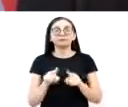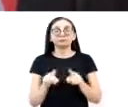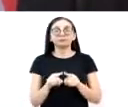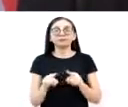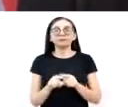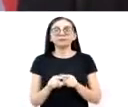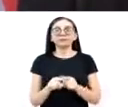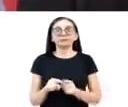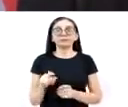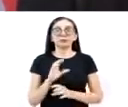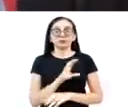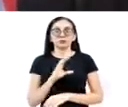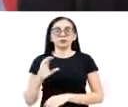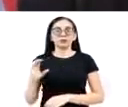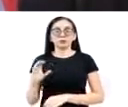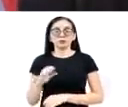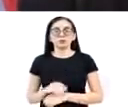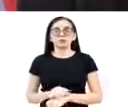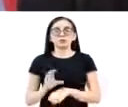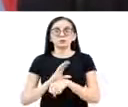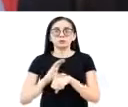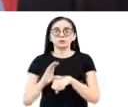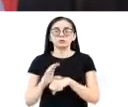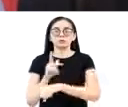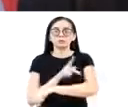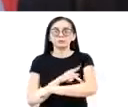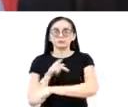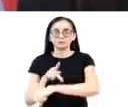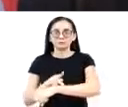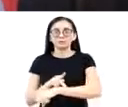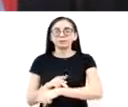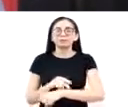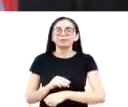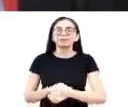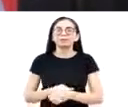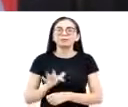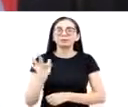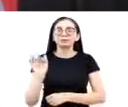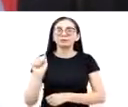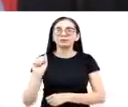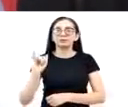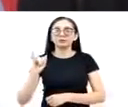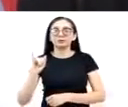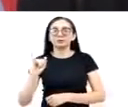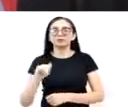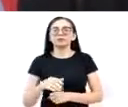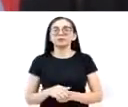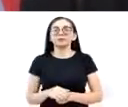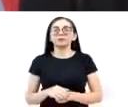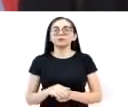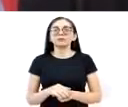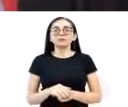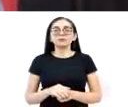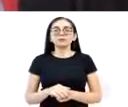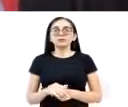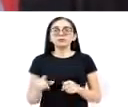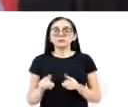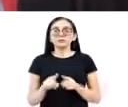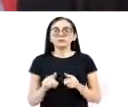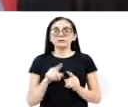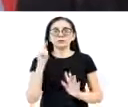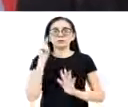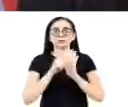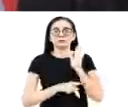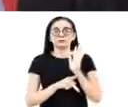Parnaíba, também coordenadora do curso de pedagogia da Faculdade do Vale do Itapecuru e